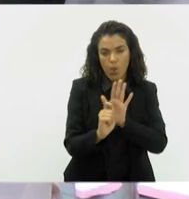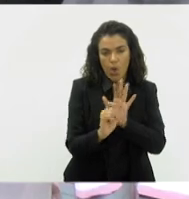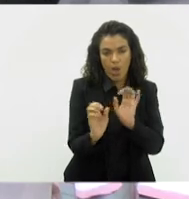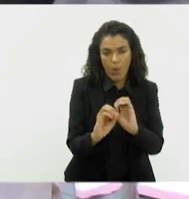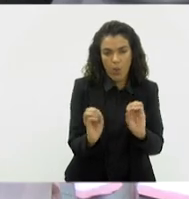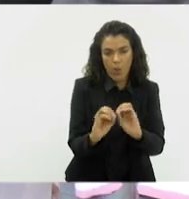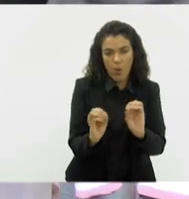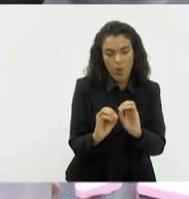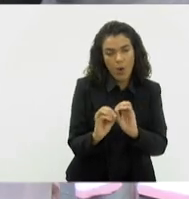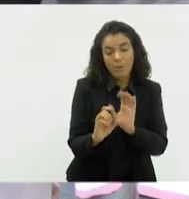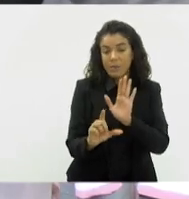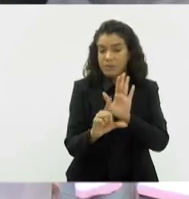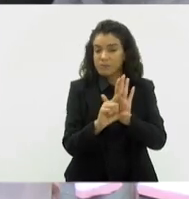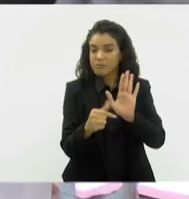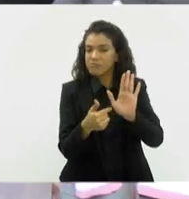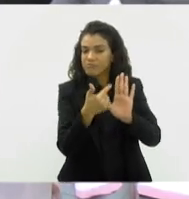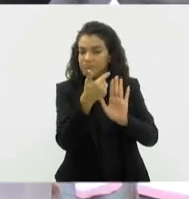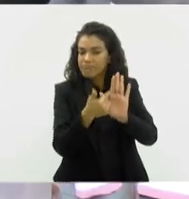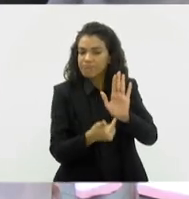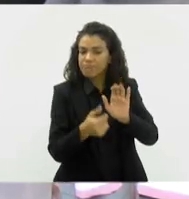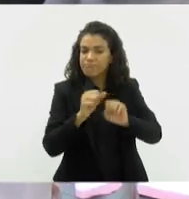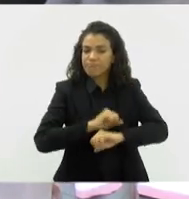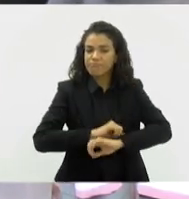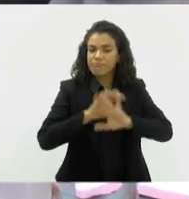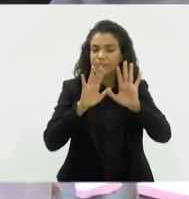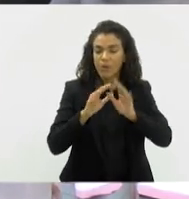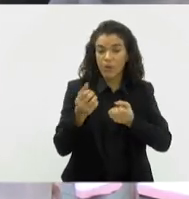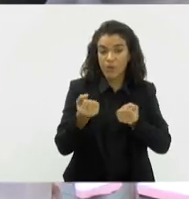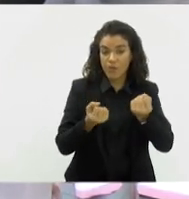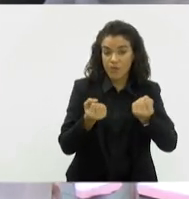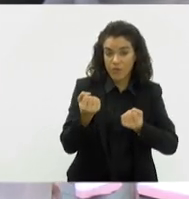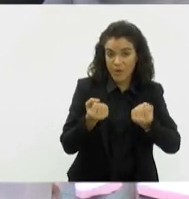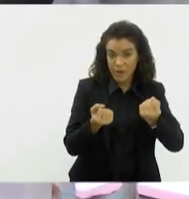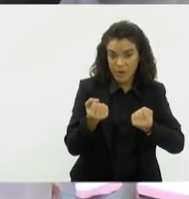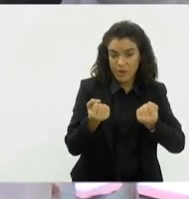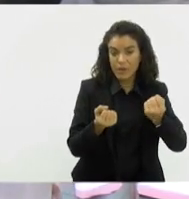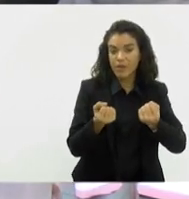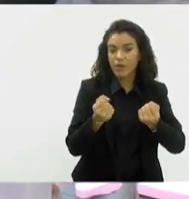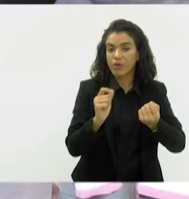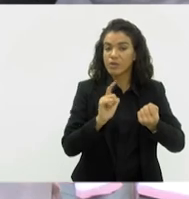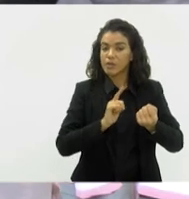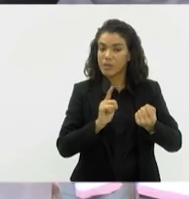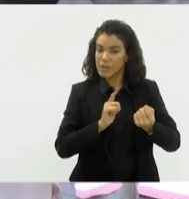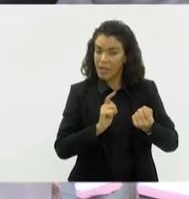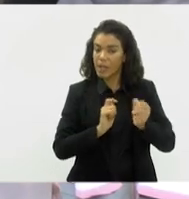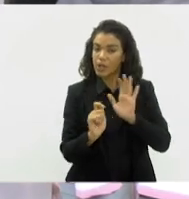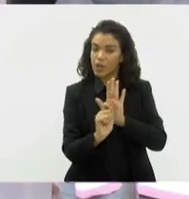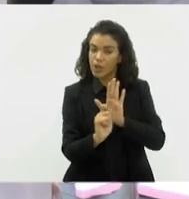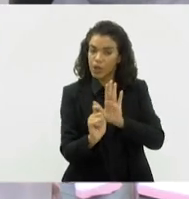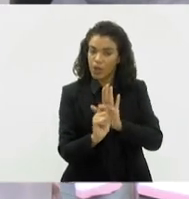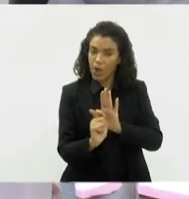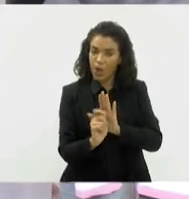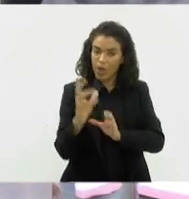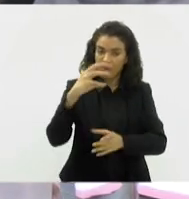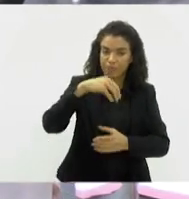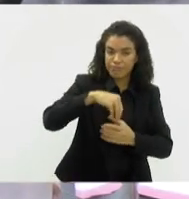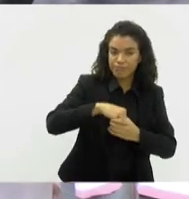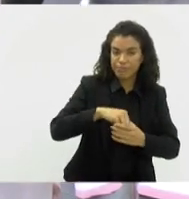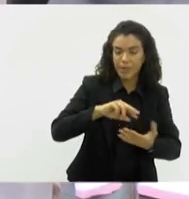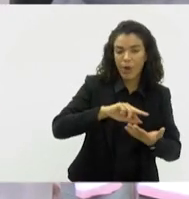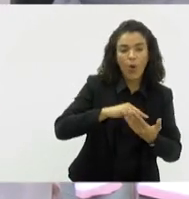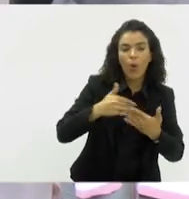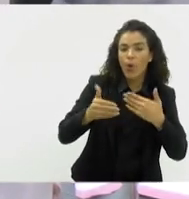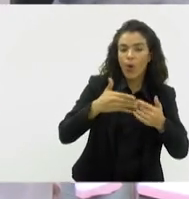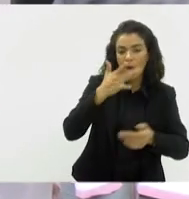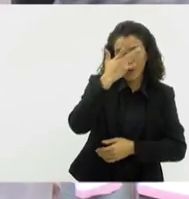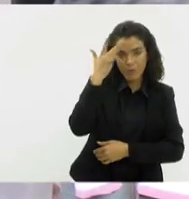lei extravagante, mas fala que estar num veículo, que o veículo tem droga no seu interior, faz qualquer um das